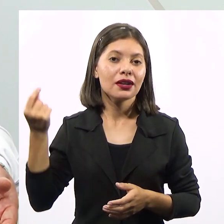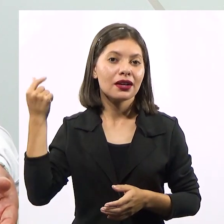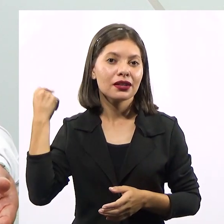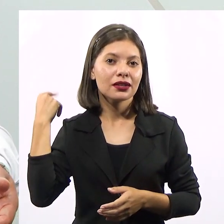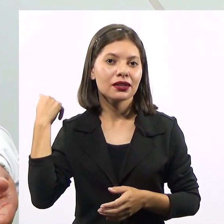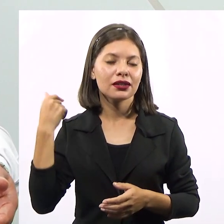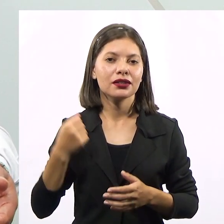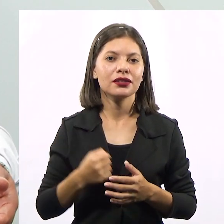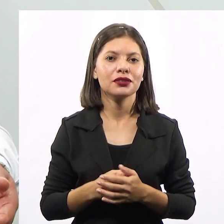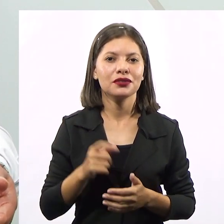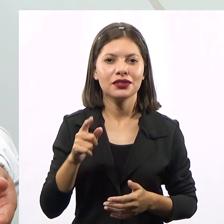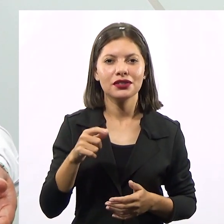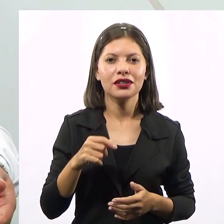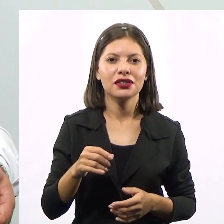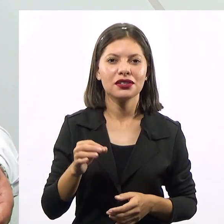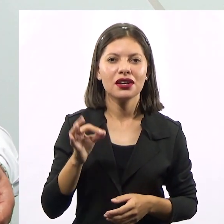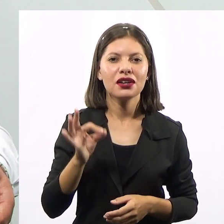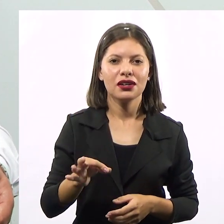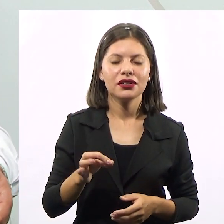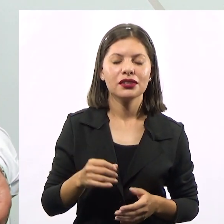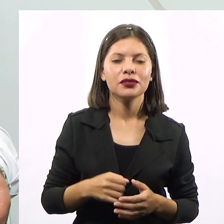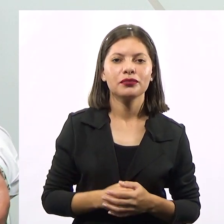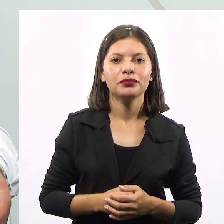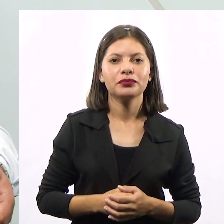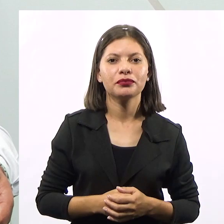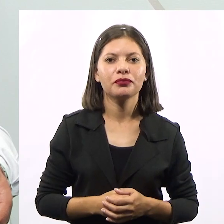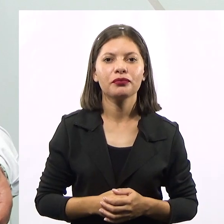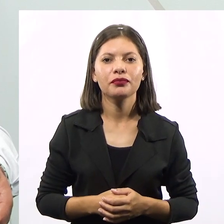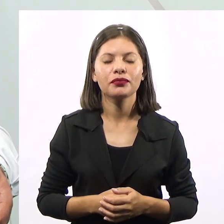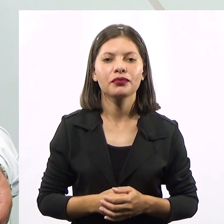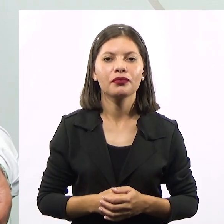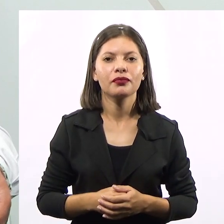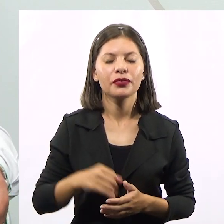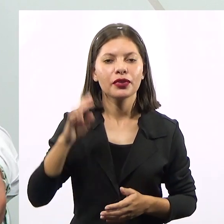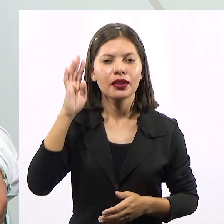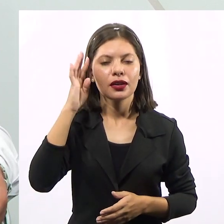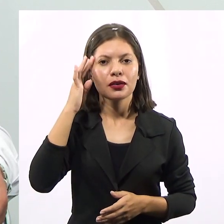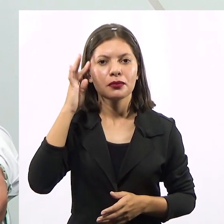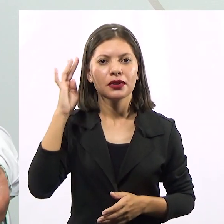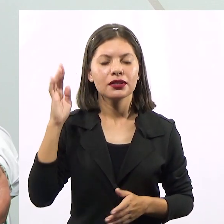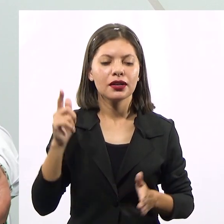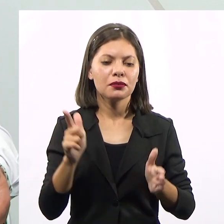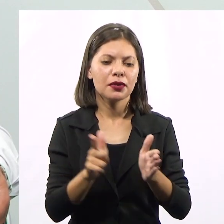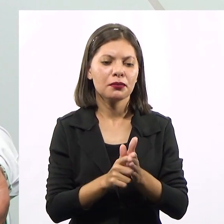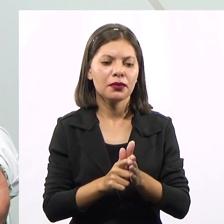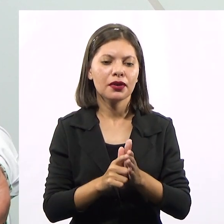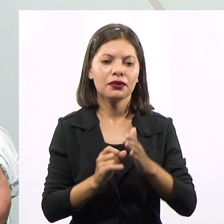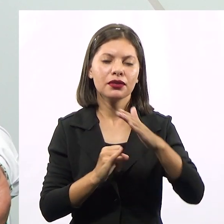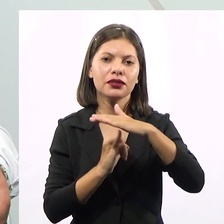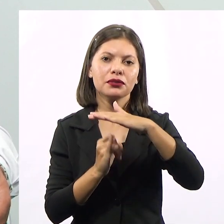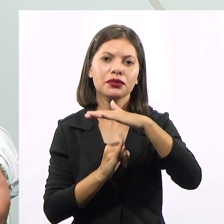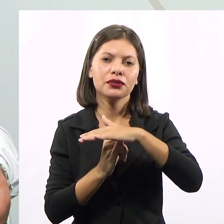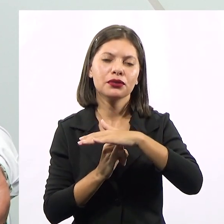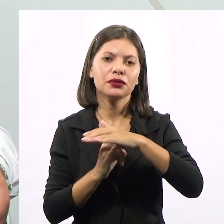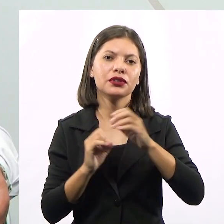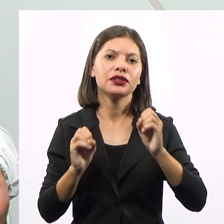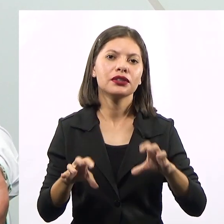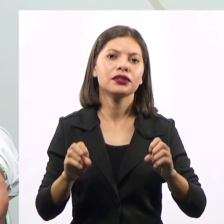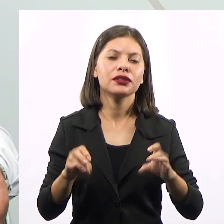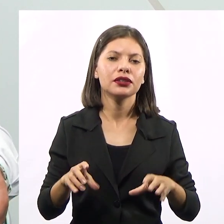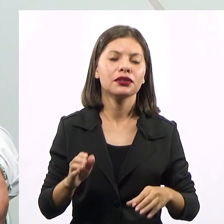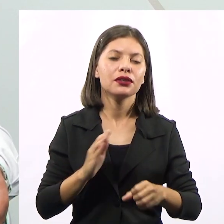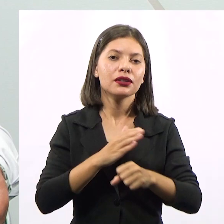na sua definição lá atrás, vocês estarão de acordo, se ela condiz com os dias de hoje. E pensar, por exemplo, o papel das instituições